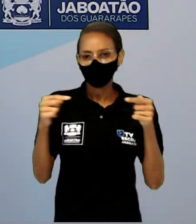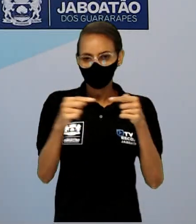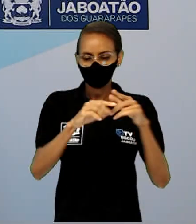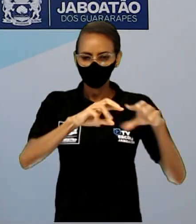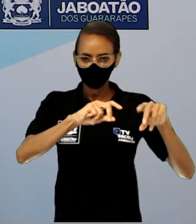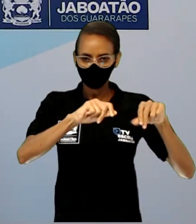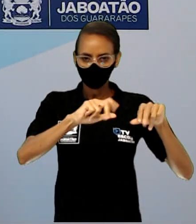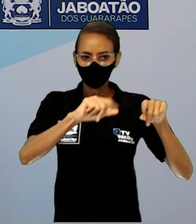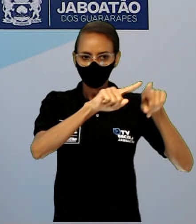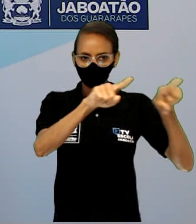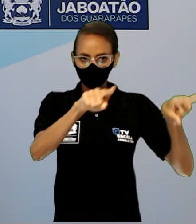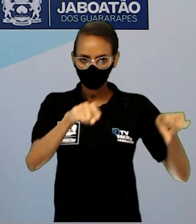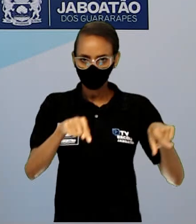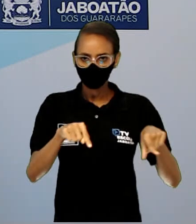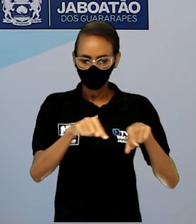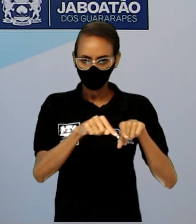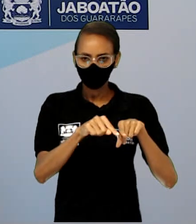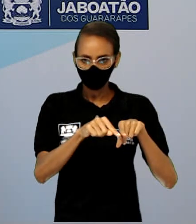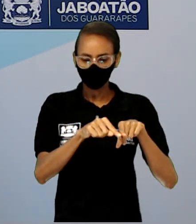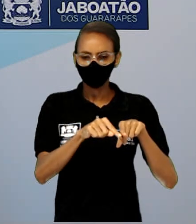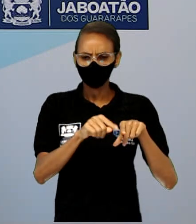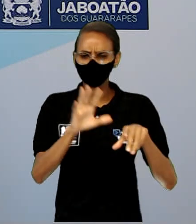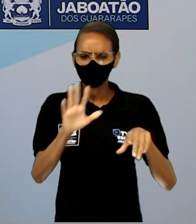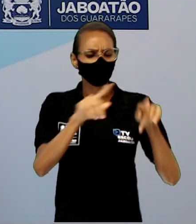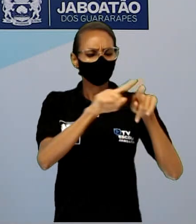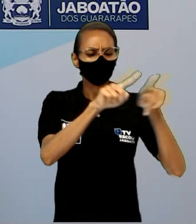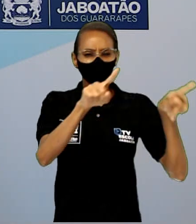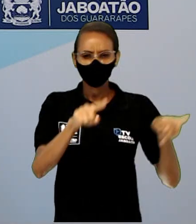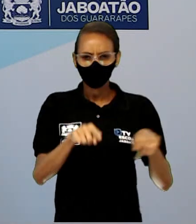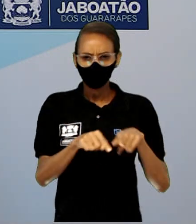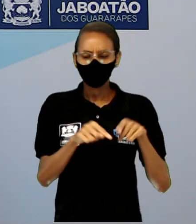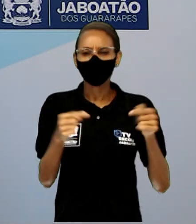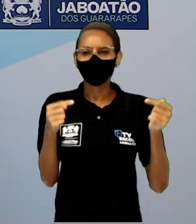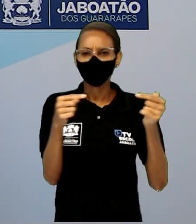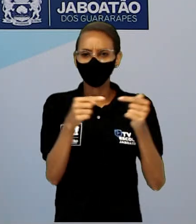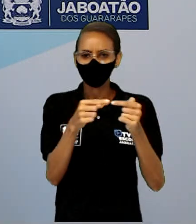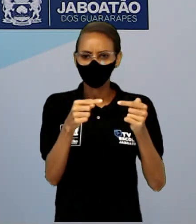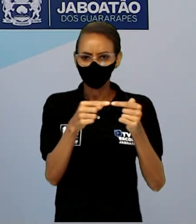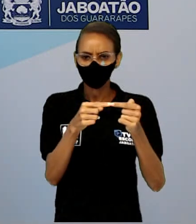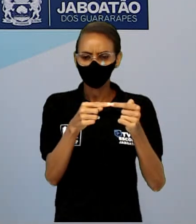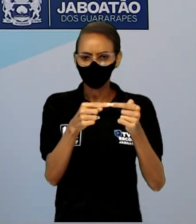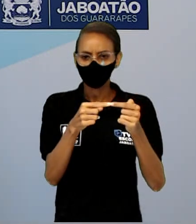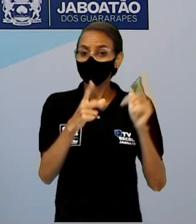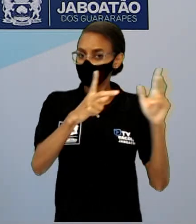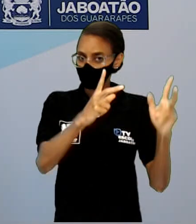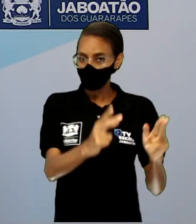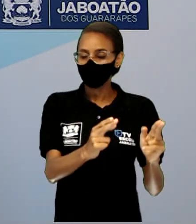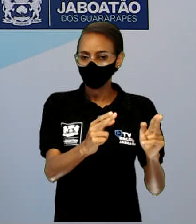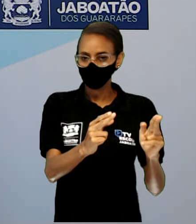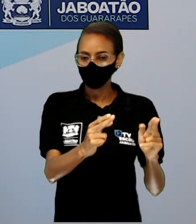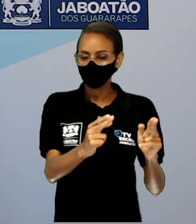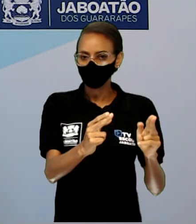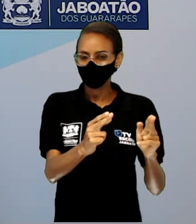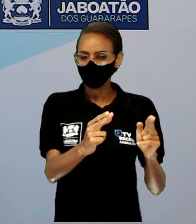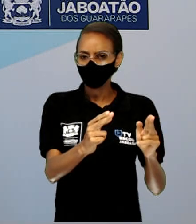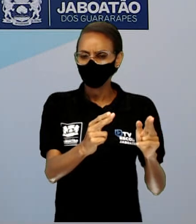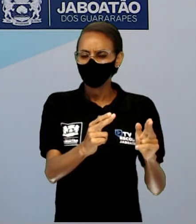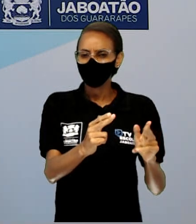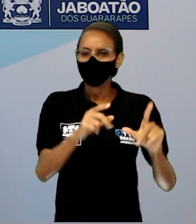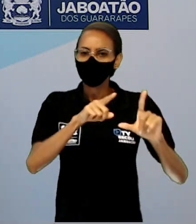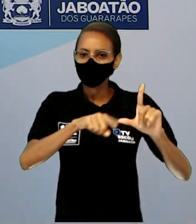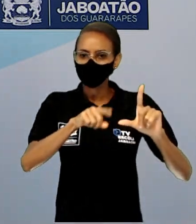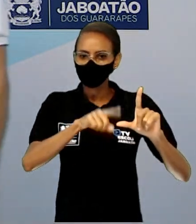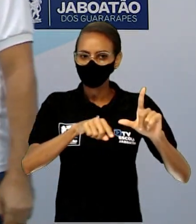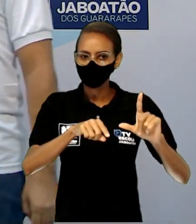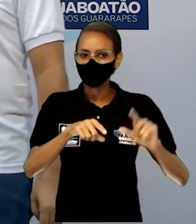adquiridos aí com relação à disciplina, tá bom? Então, vamos lá, vamos resolver algumas questões. Interpretar as soluções da